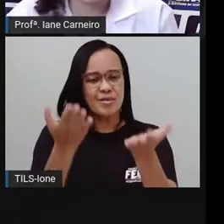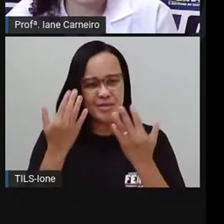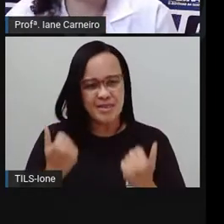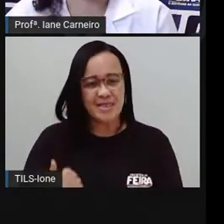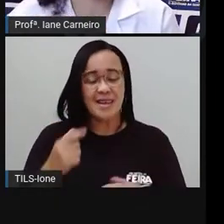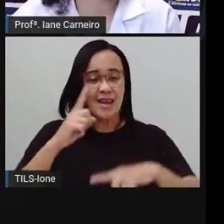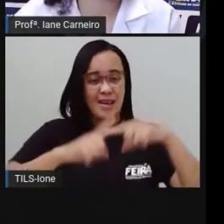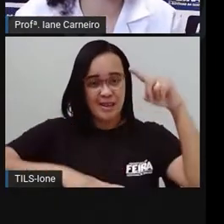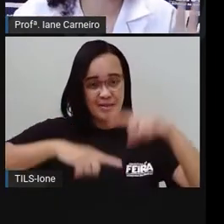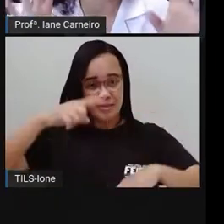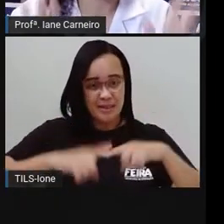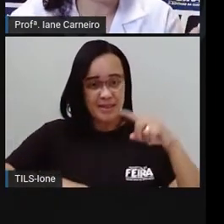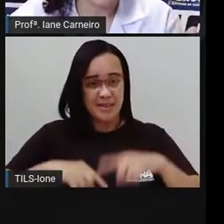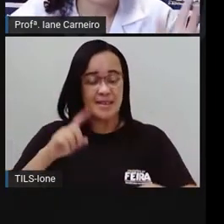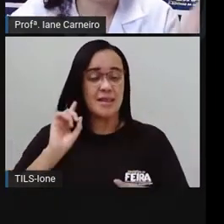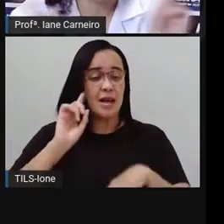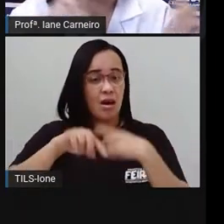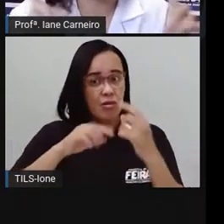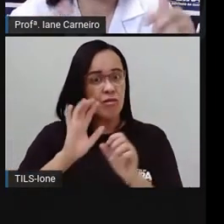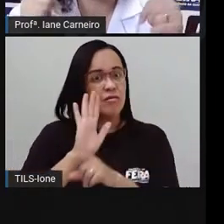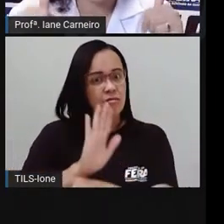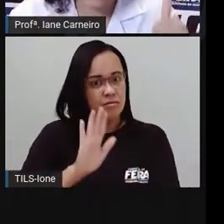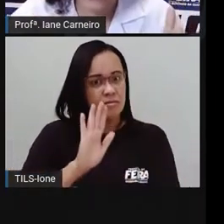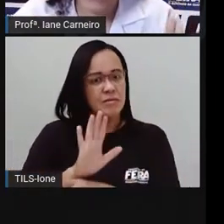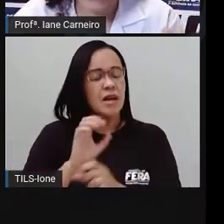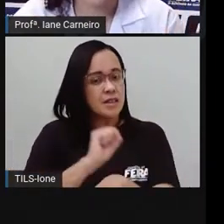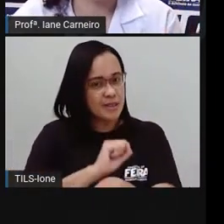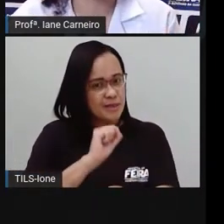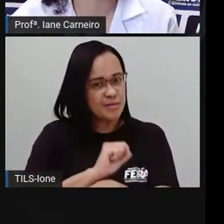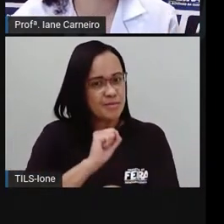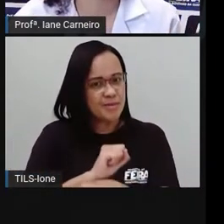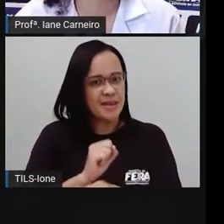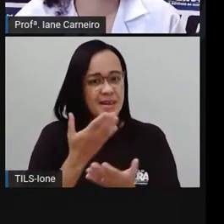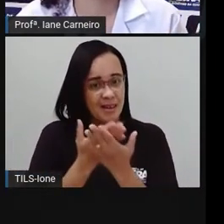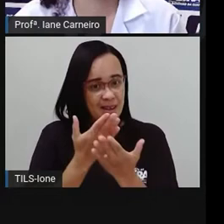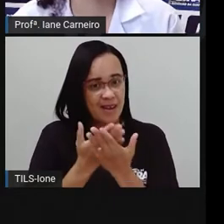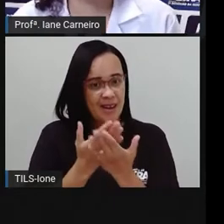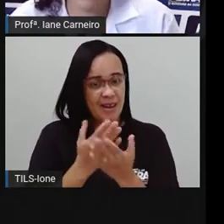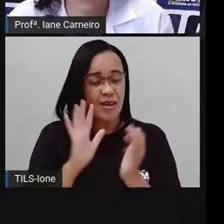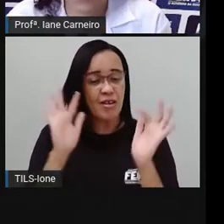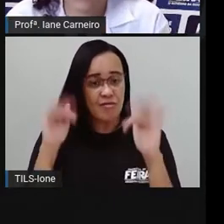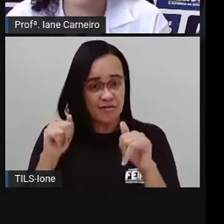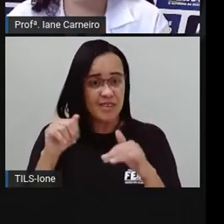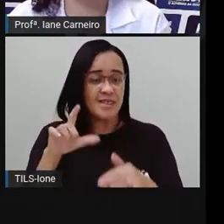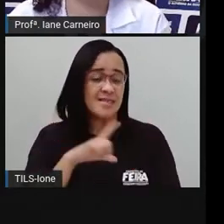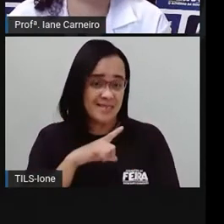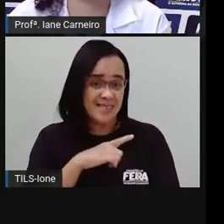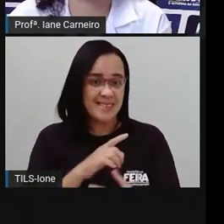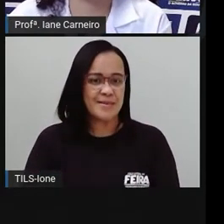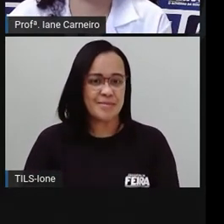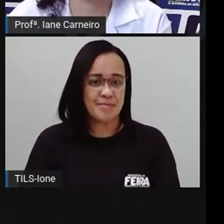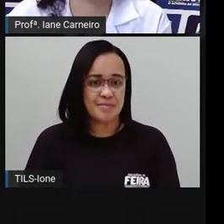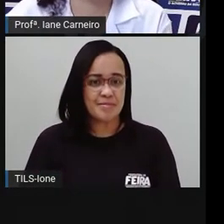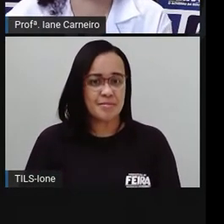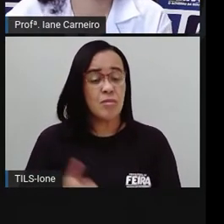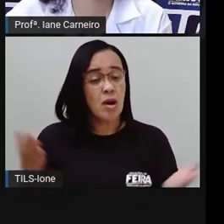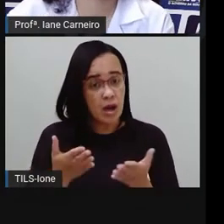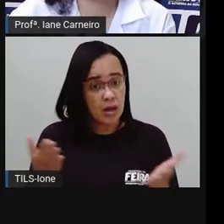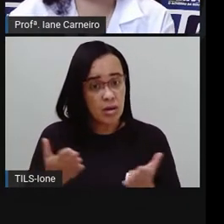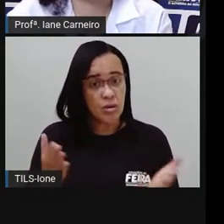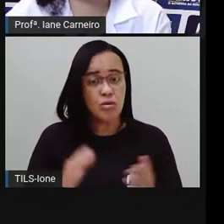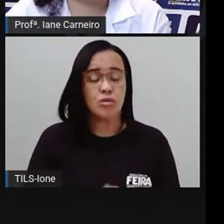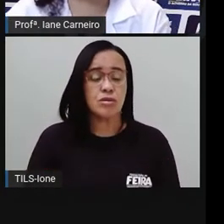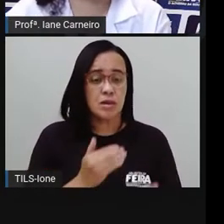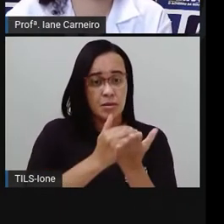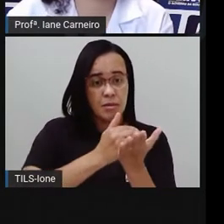no finalzinho. Tá joia? Então fica aí, não sai daí não, fica ligadinho aí na aula. Então vamos lá, ó. A gente,